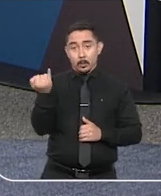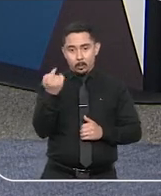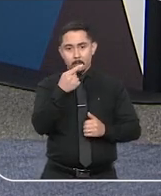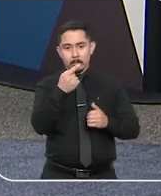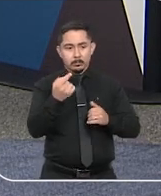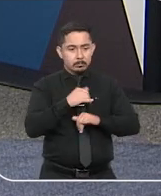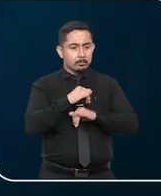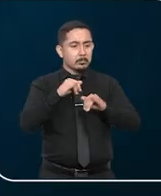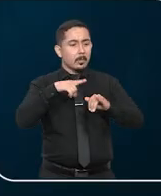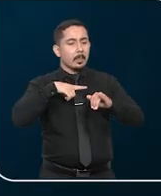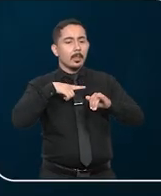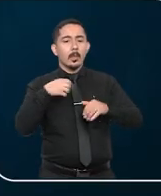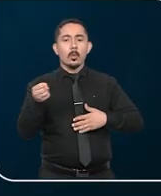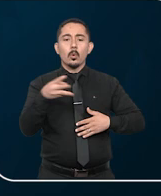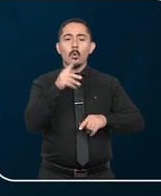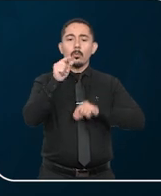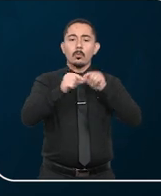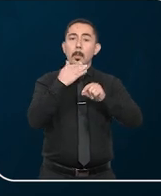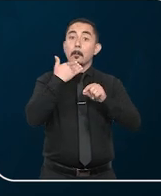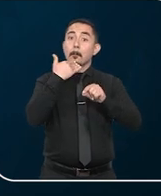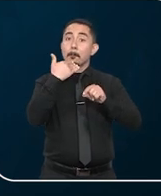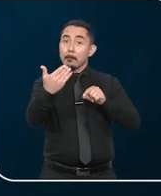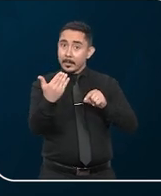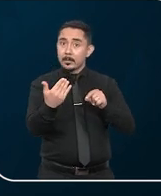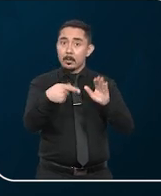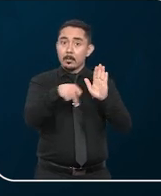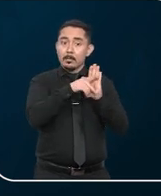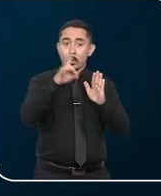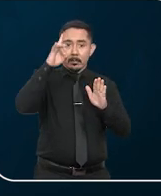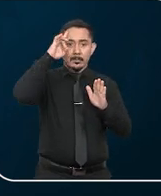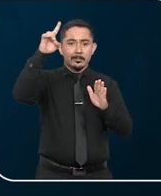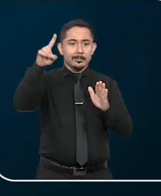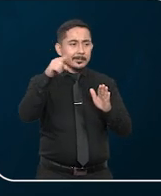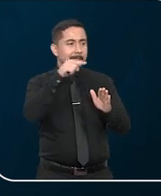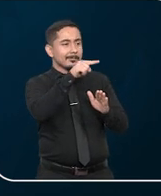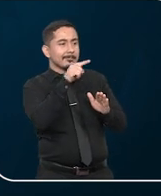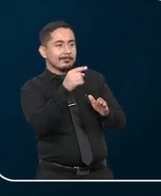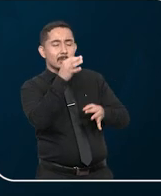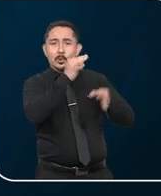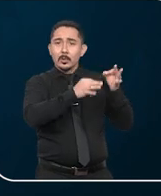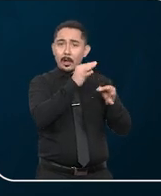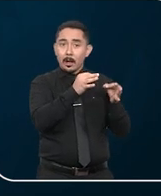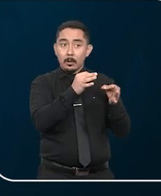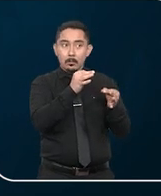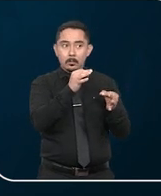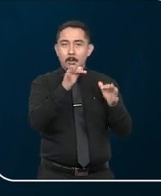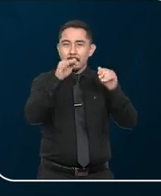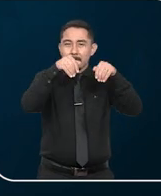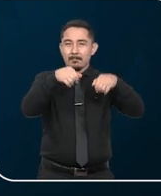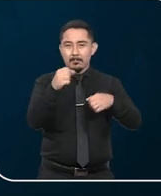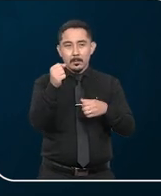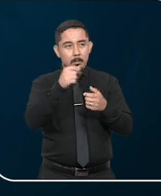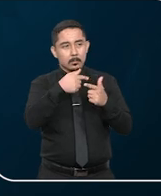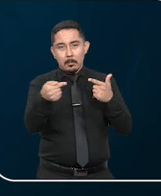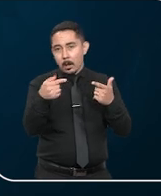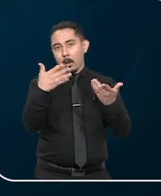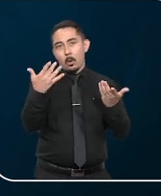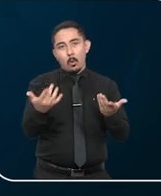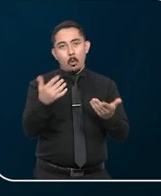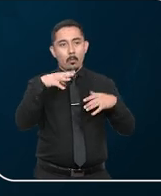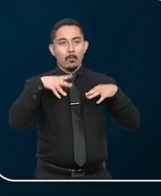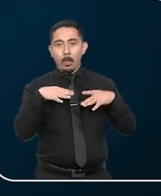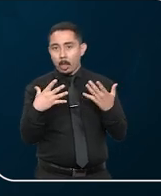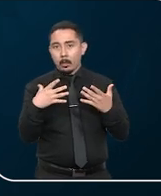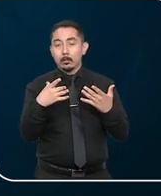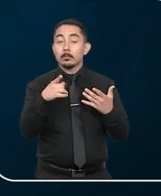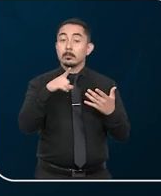O STJ disponibiliza um novo ambiente de peticionamento para os dias de plantão judiciário, nos finais de semana e feriados.